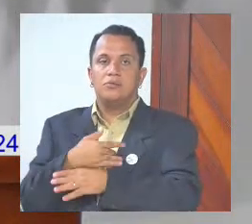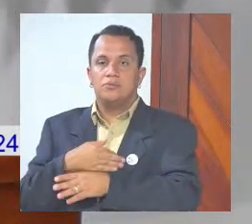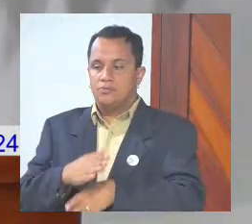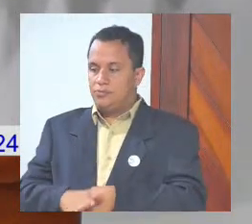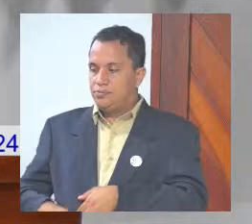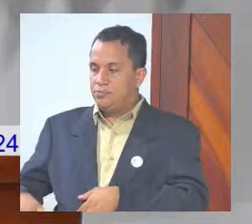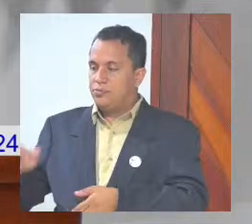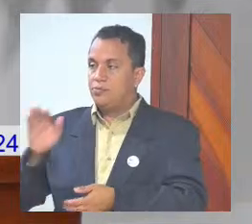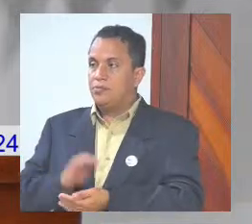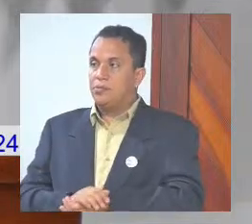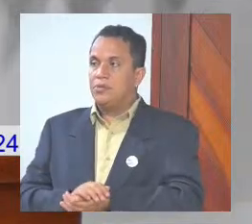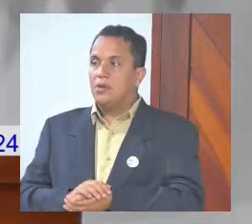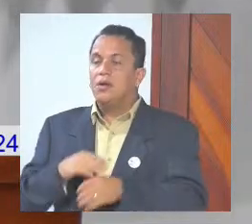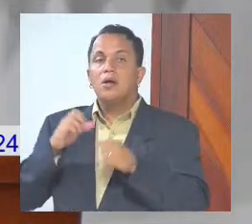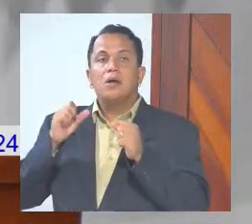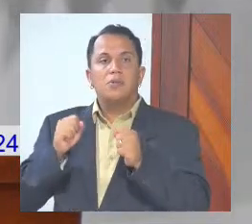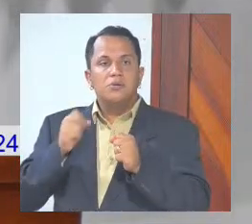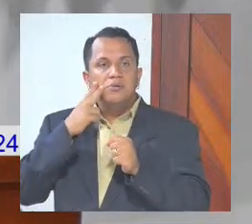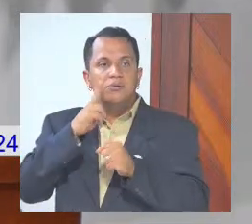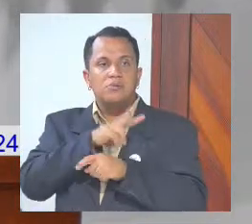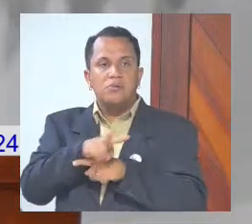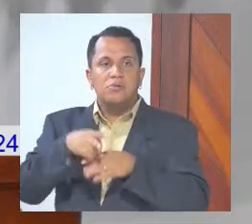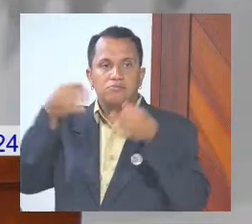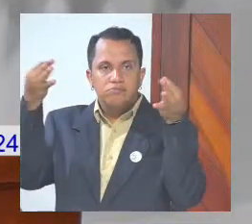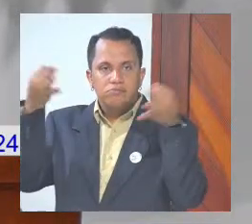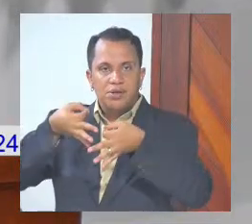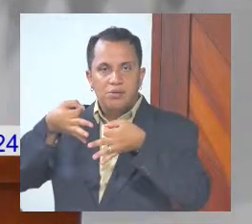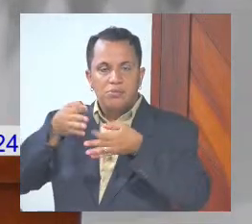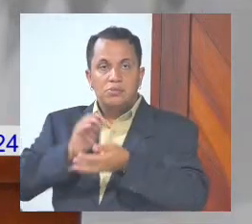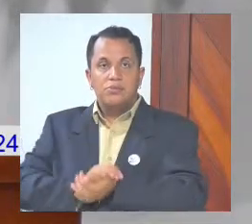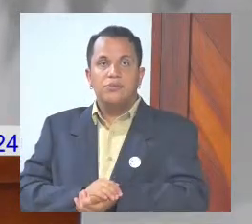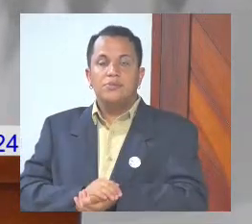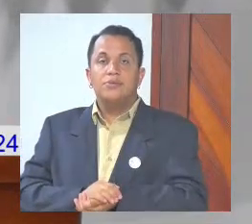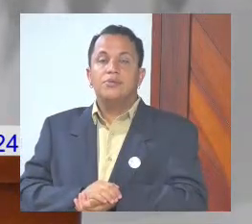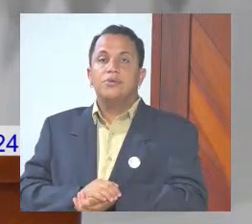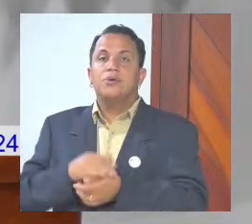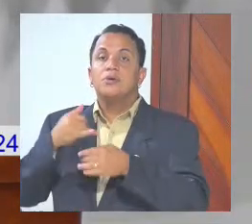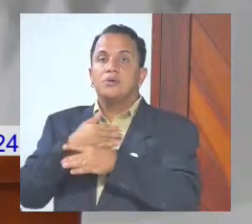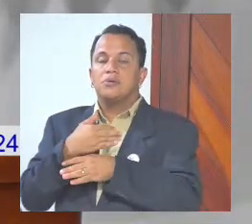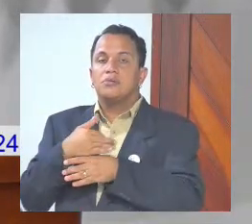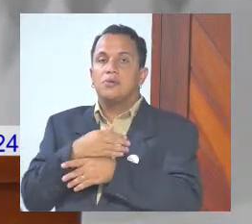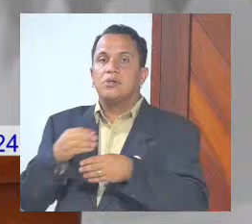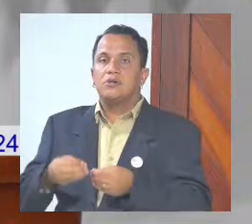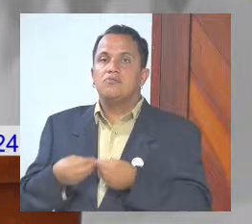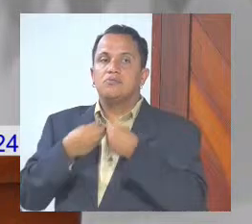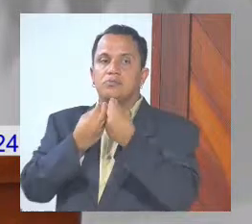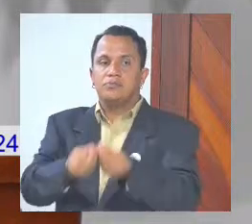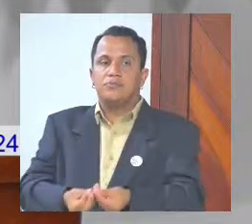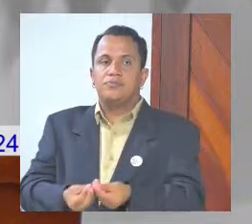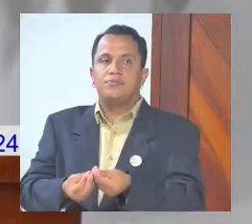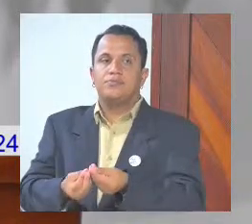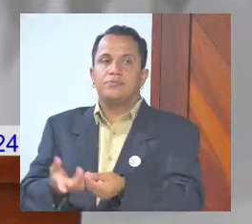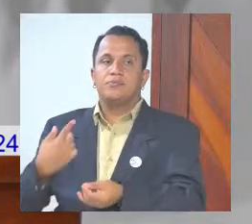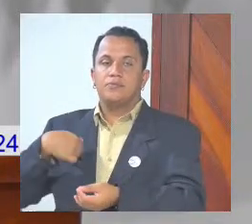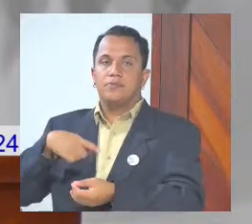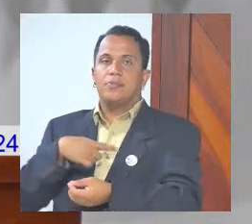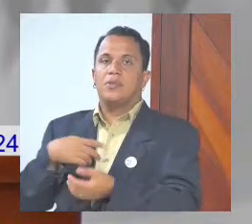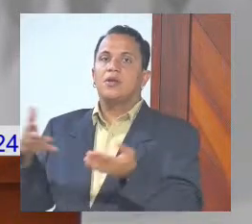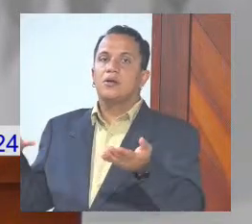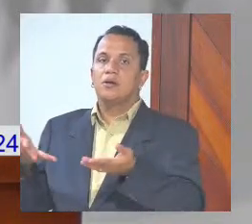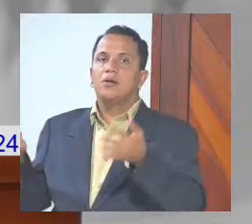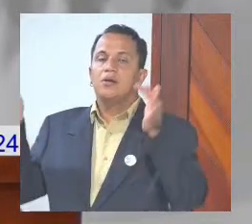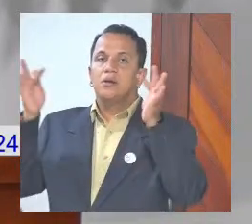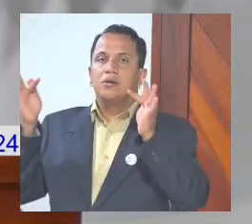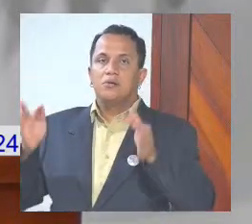adolescentes, que é poder ver legal do município fornecer, né? Então, para a gente é um momento de